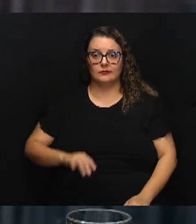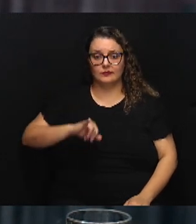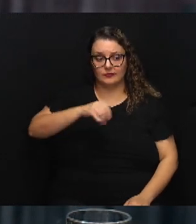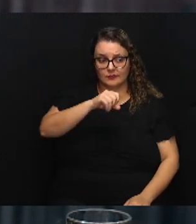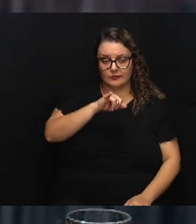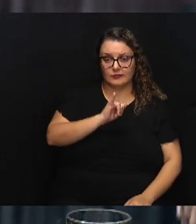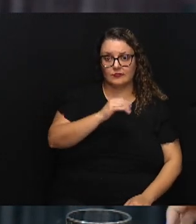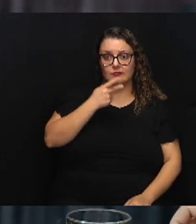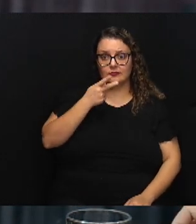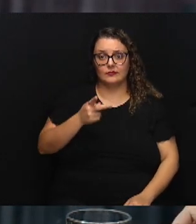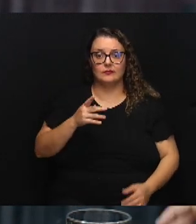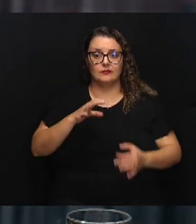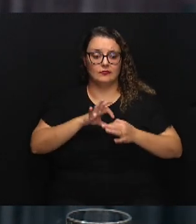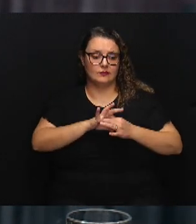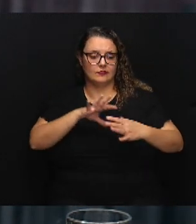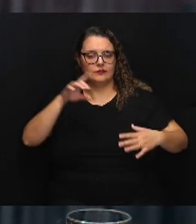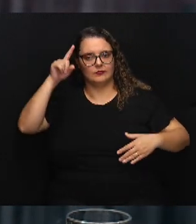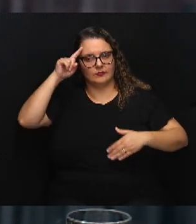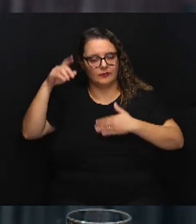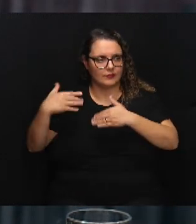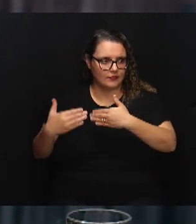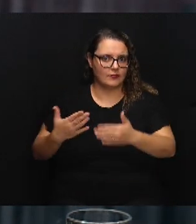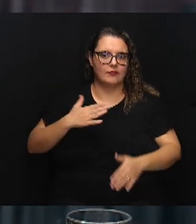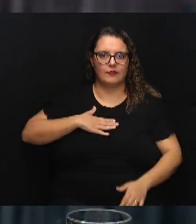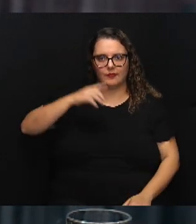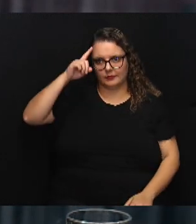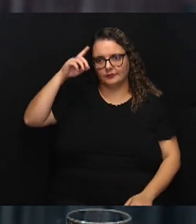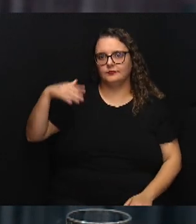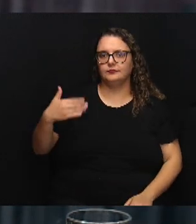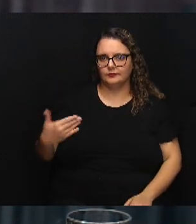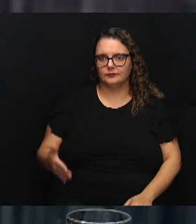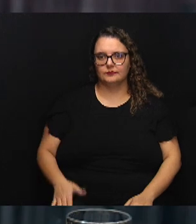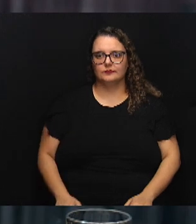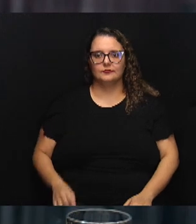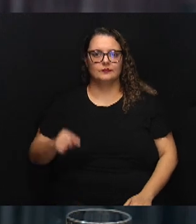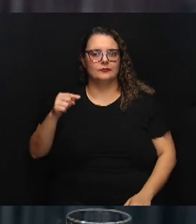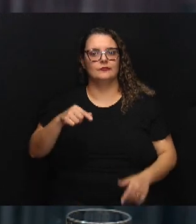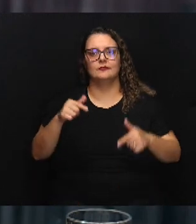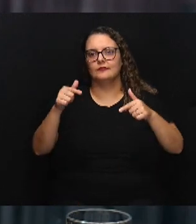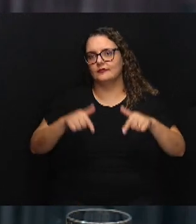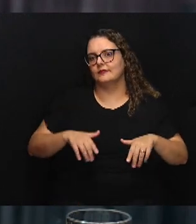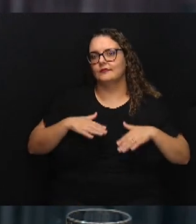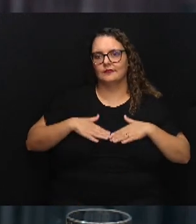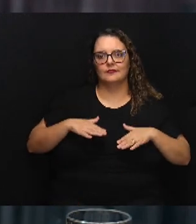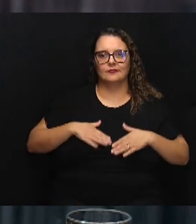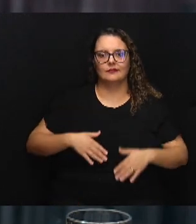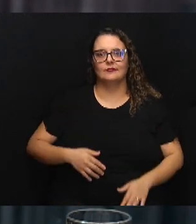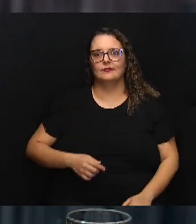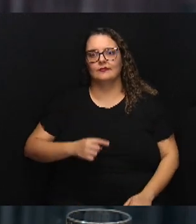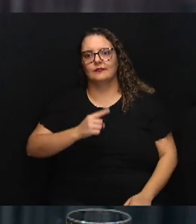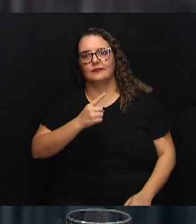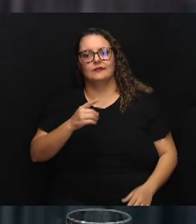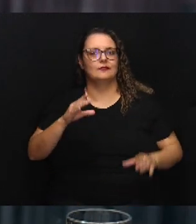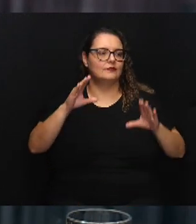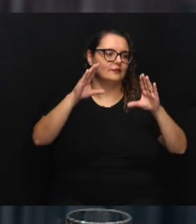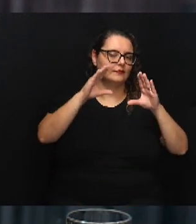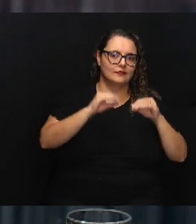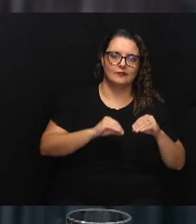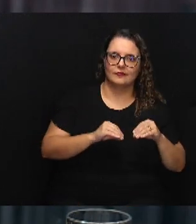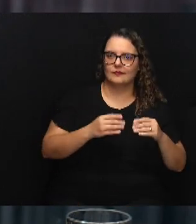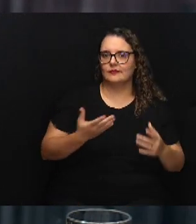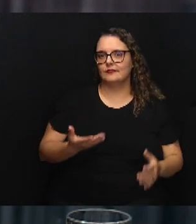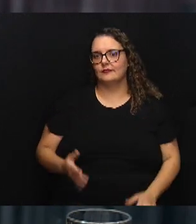uma desconexão do meu dia a dia, da minha rotina, né? Lá é um lugar de descanso, normalmente eu durmo 11 horas, lá 8 horas da noite eu já tô